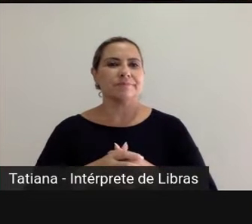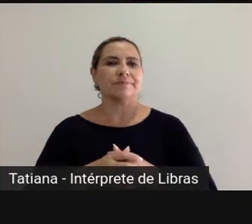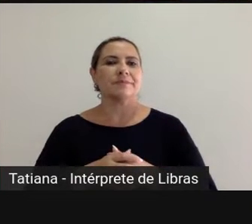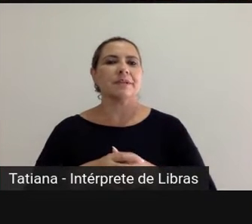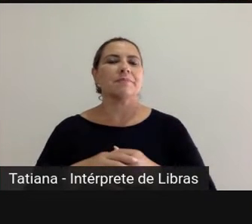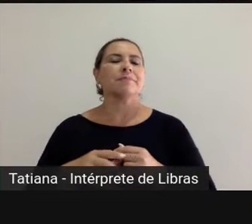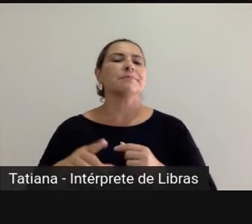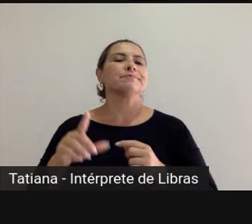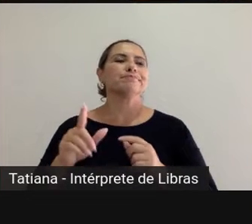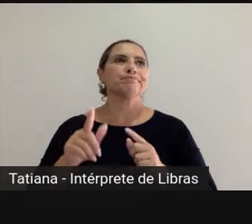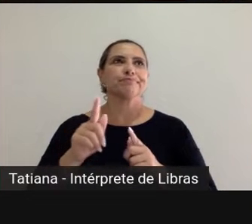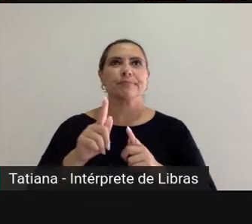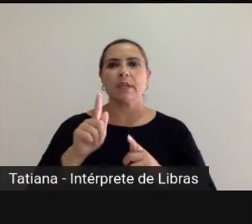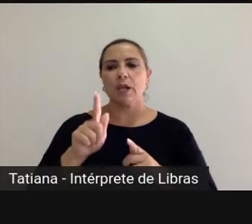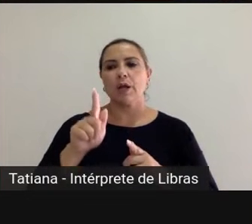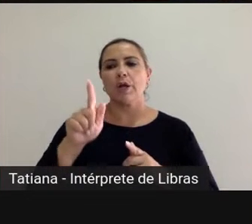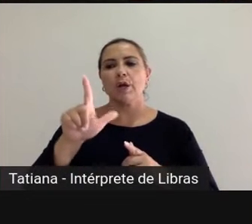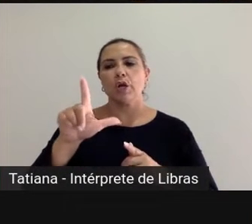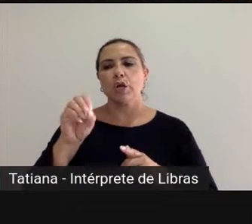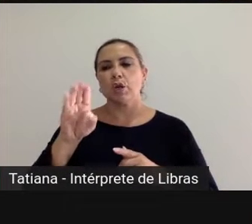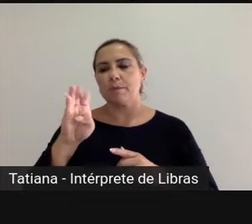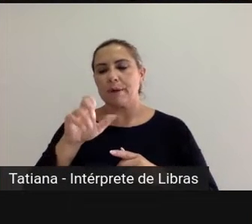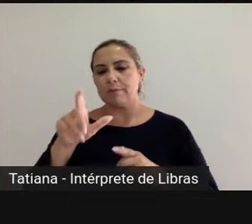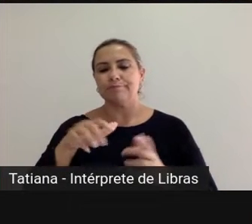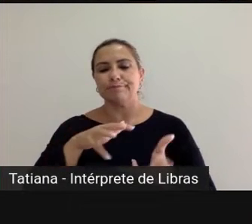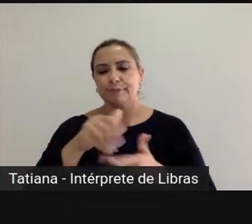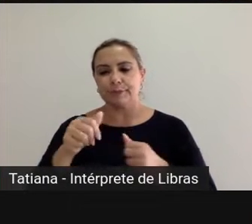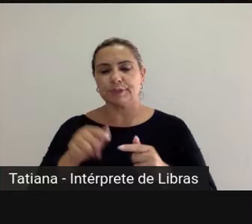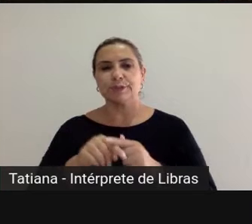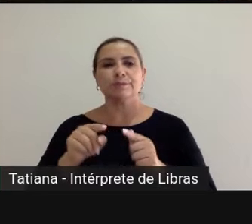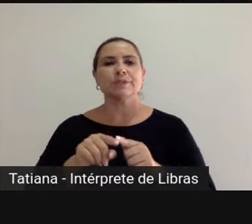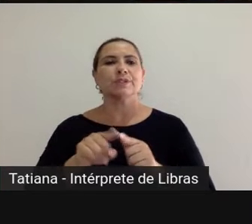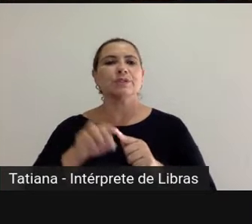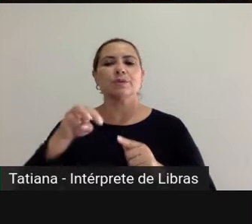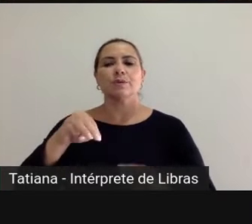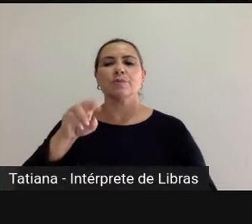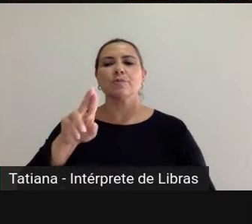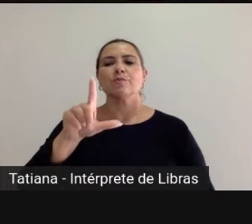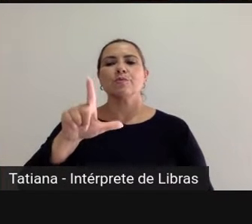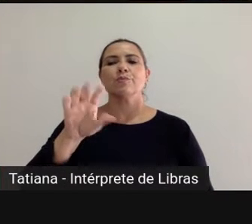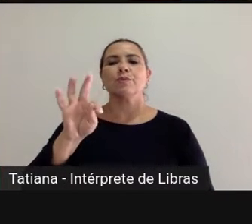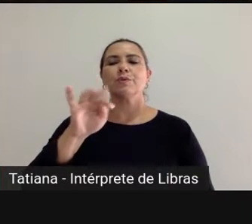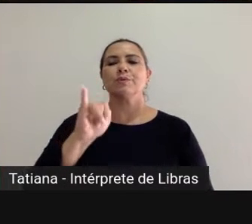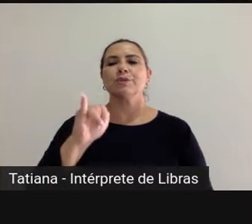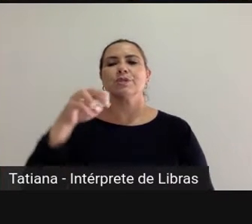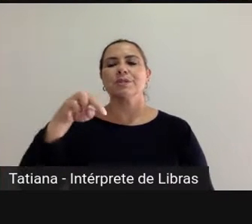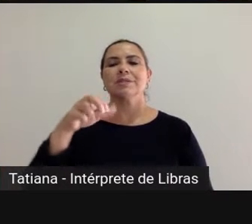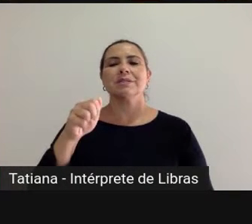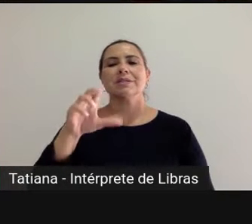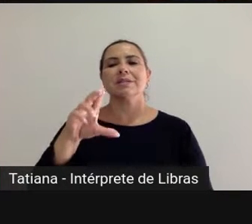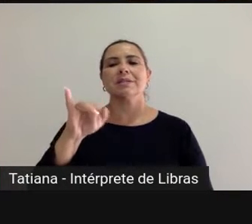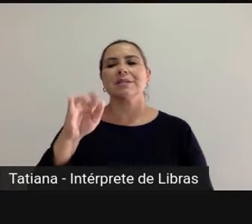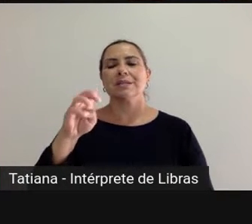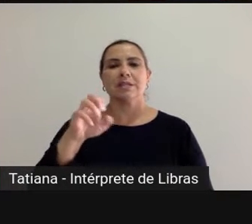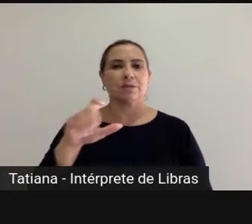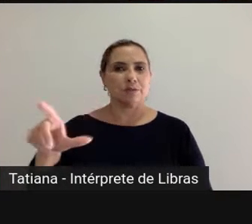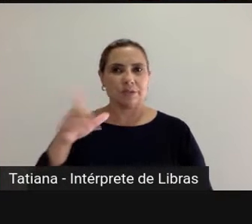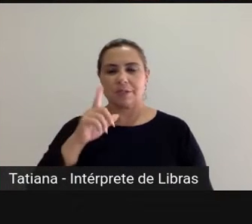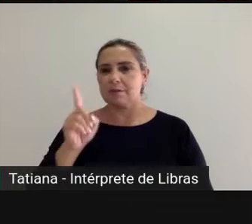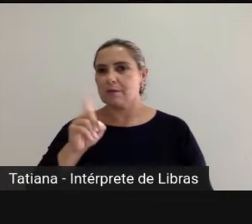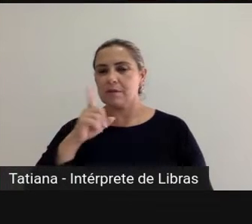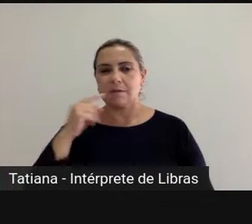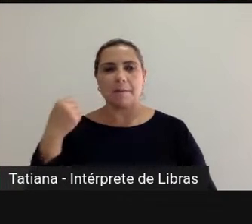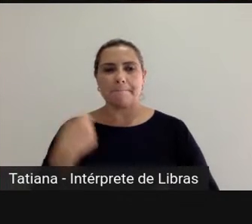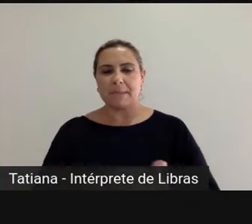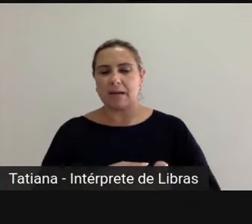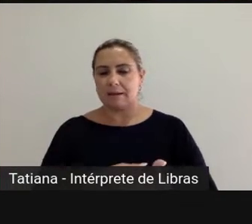globais, multinacionais, que não estão submetidas às leis brasileiras, que sequer pagam todos os impostos que a sua